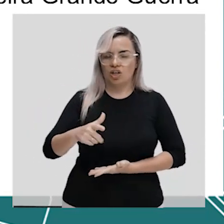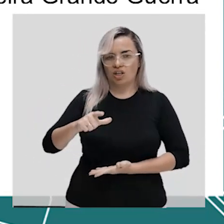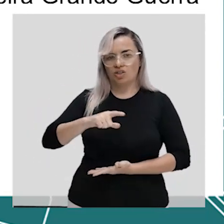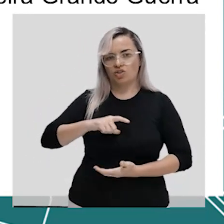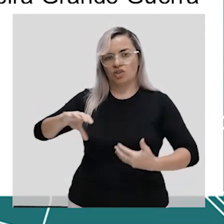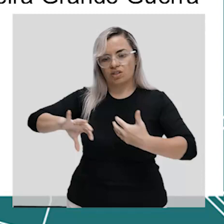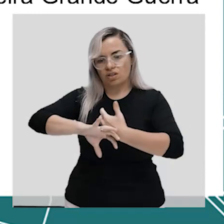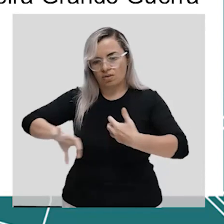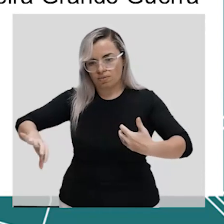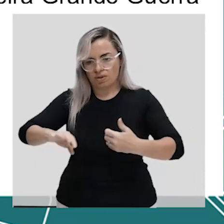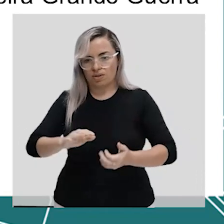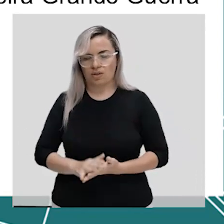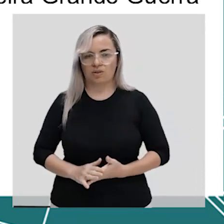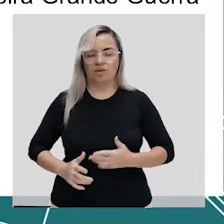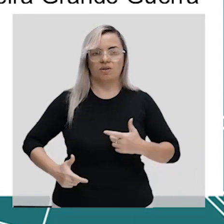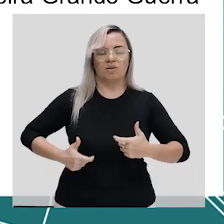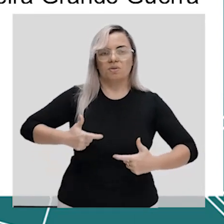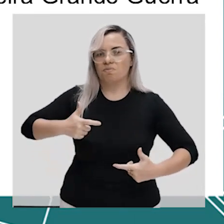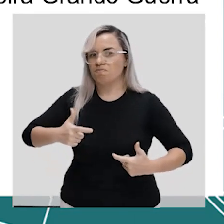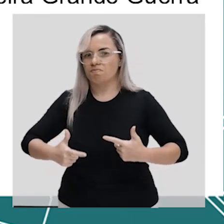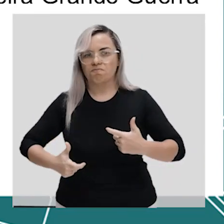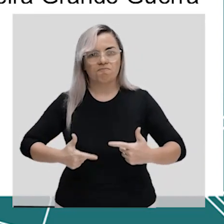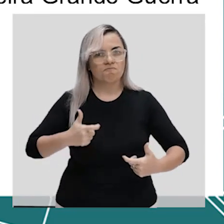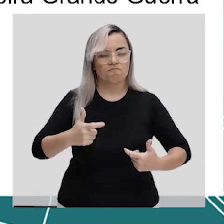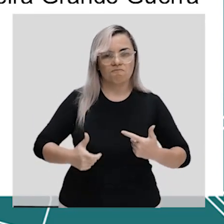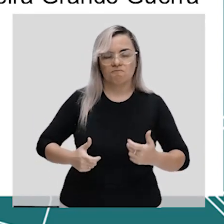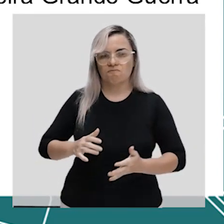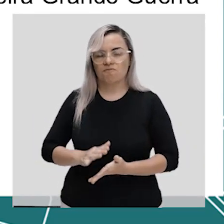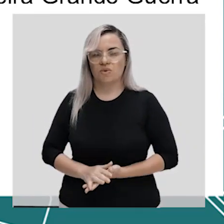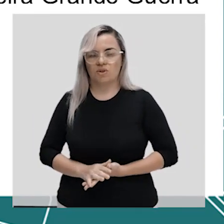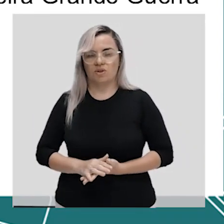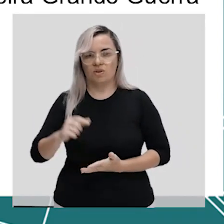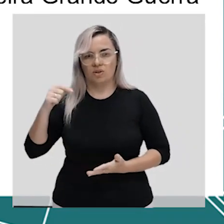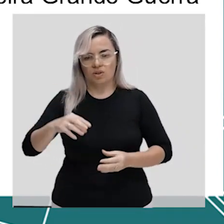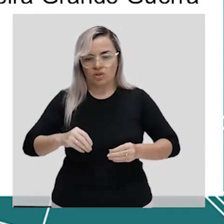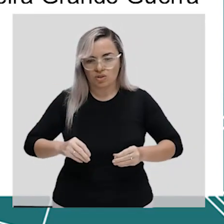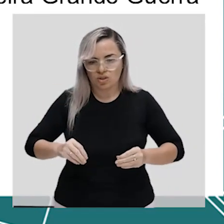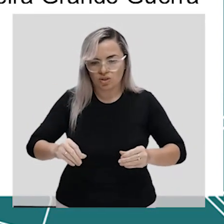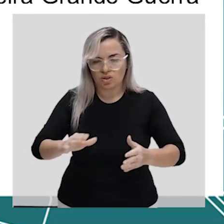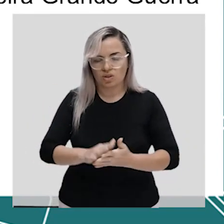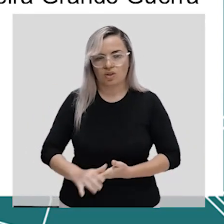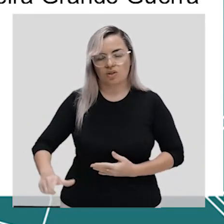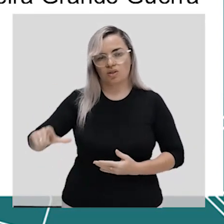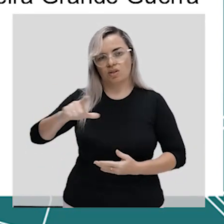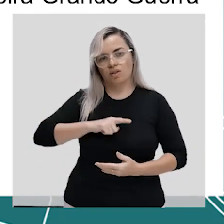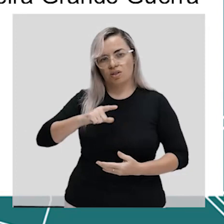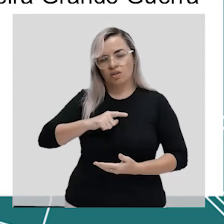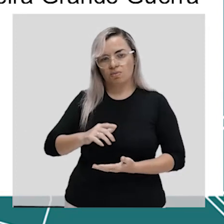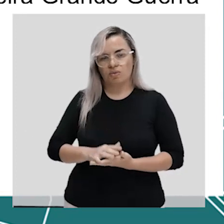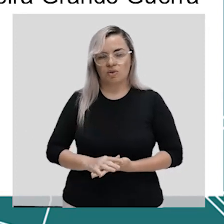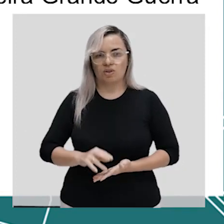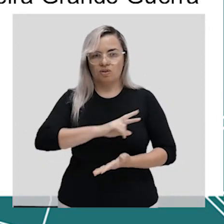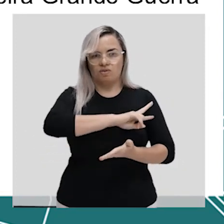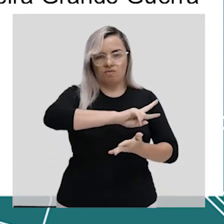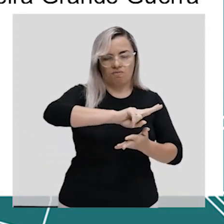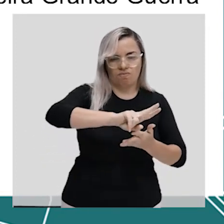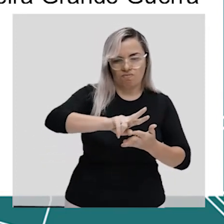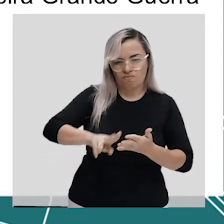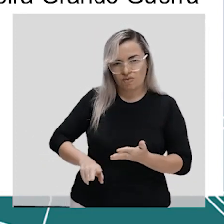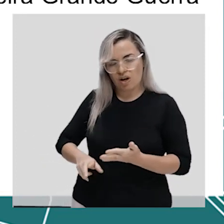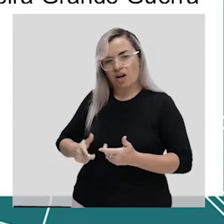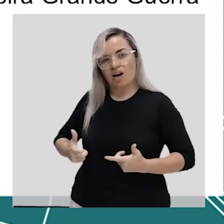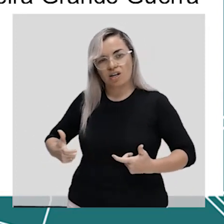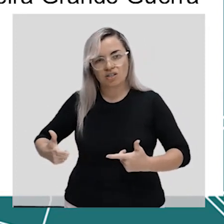de territórios, nós teremos o quê? Corrida armamentista. Os países realizando uma